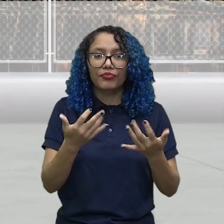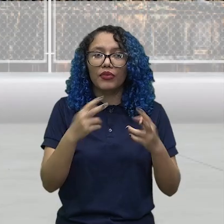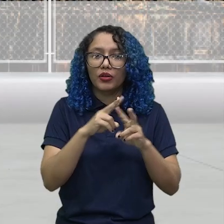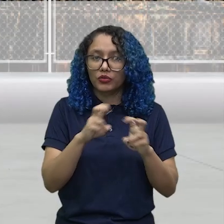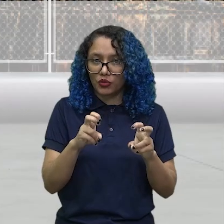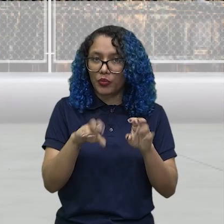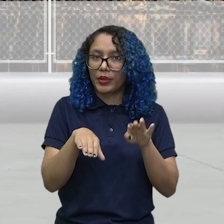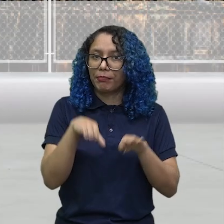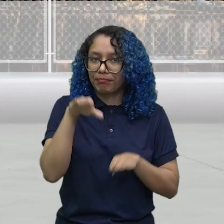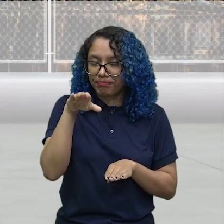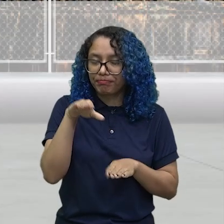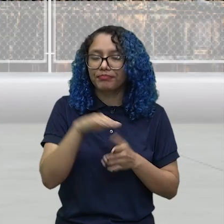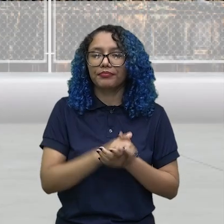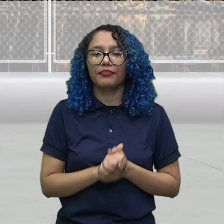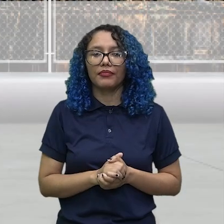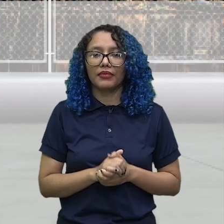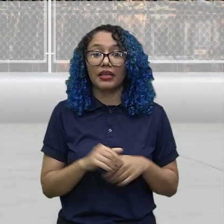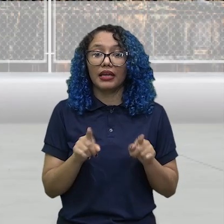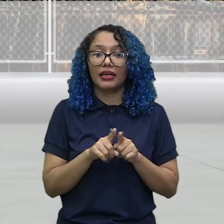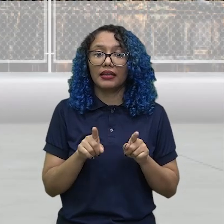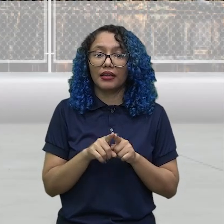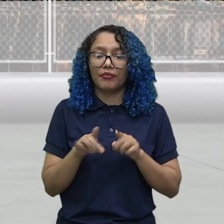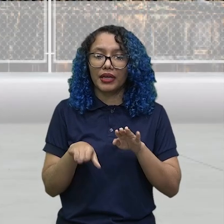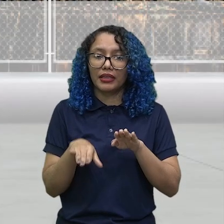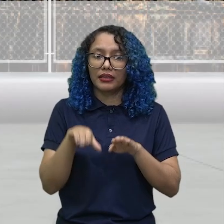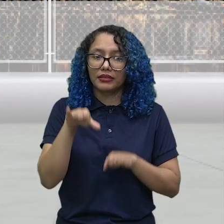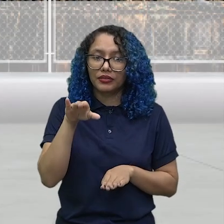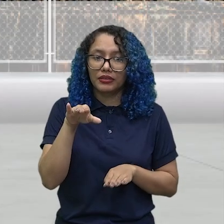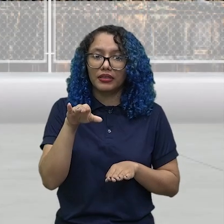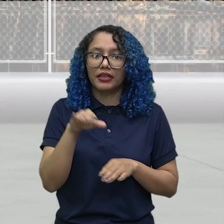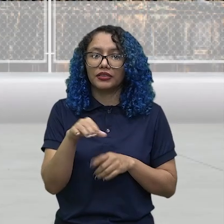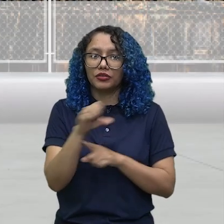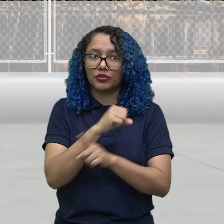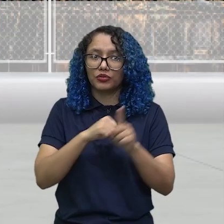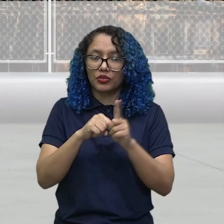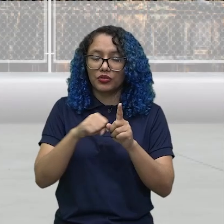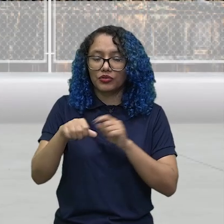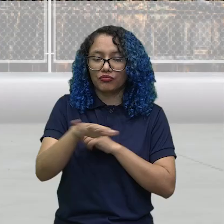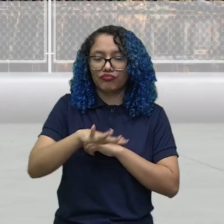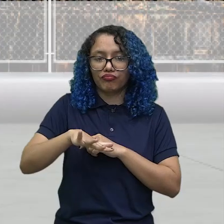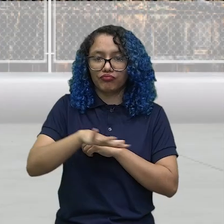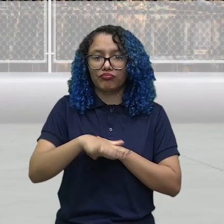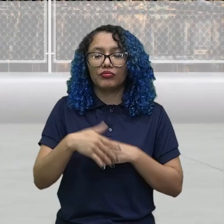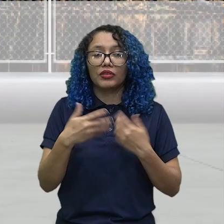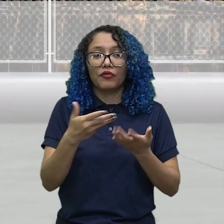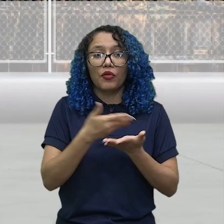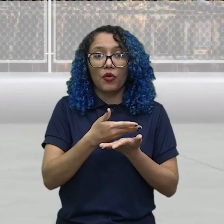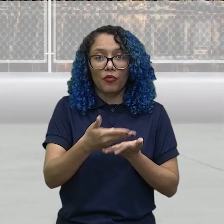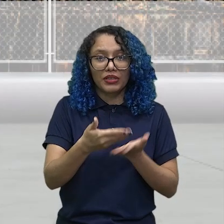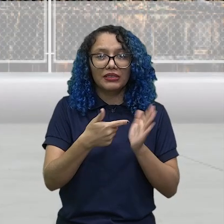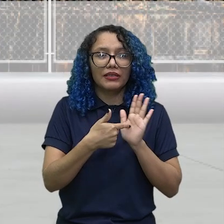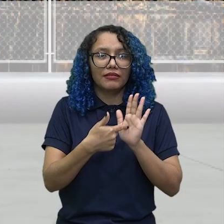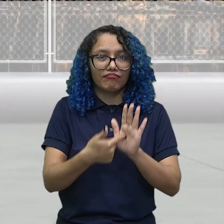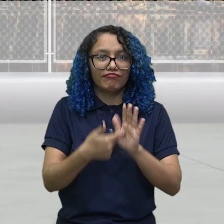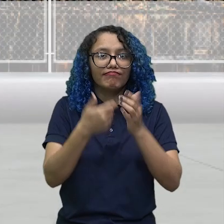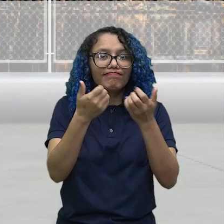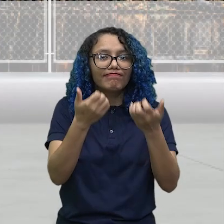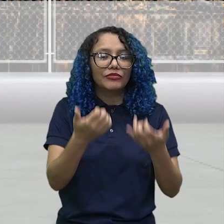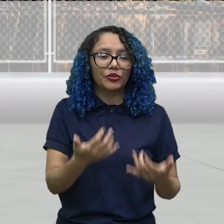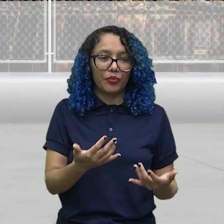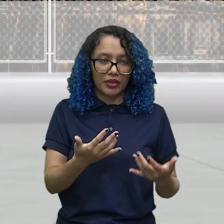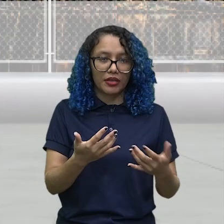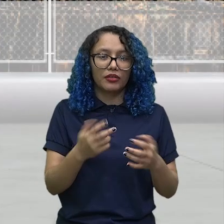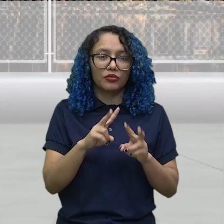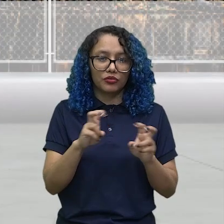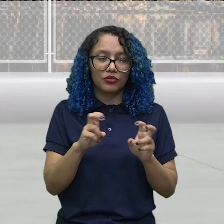desigualdades socioeconômicas e também de desigualdades socioespacial. E eu vou começar definindo para vocês o que